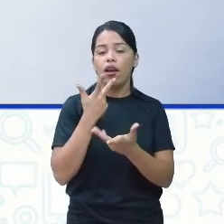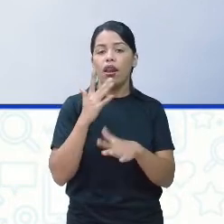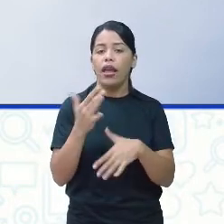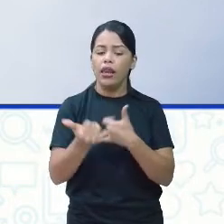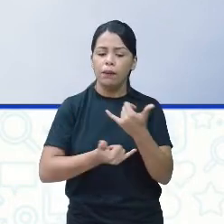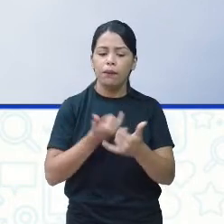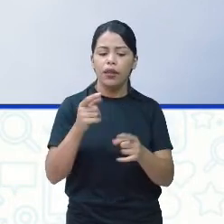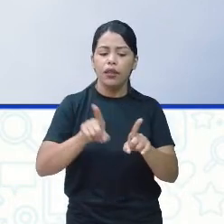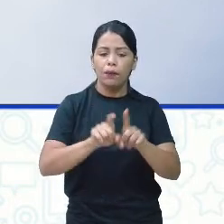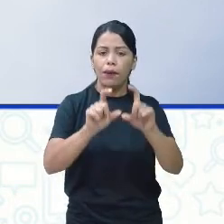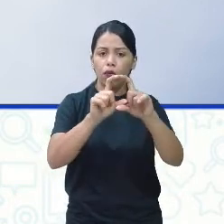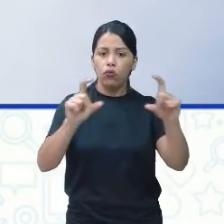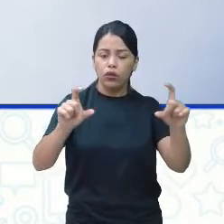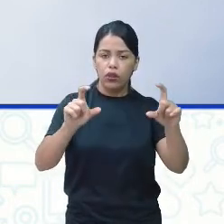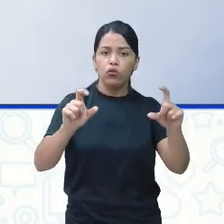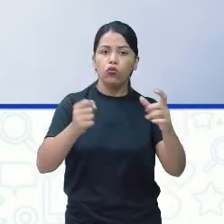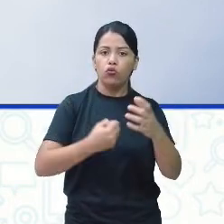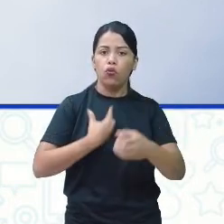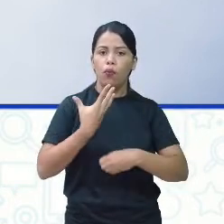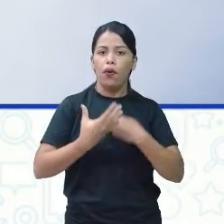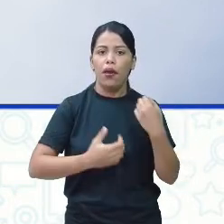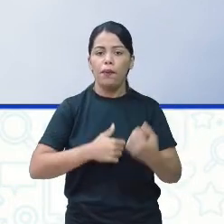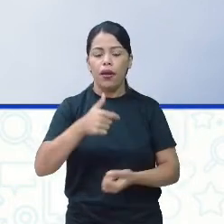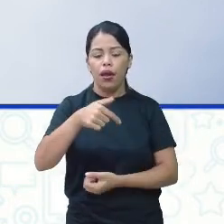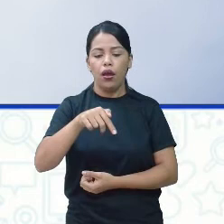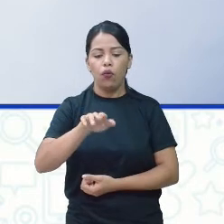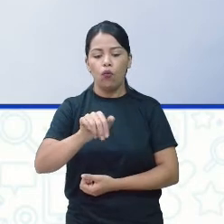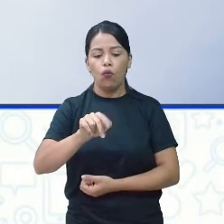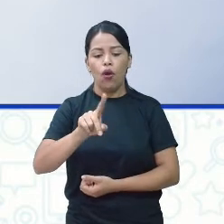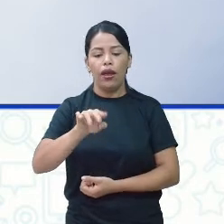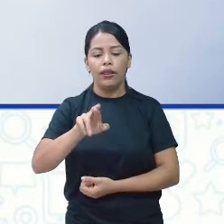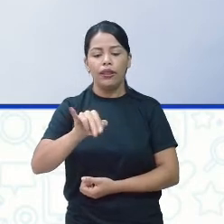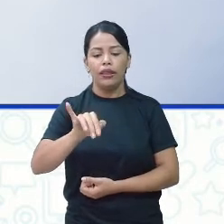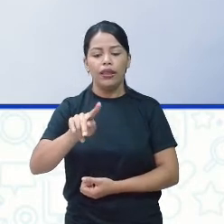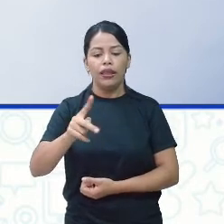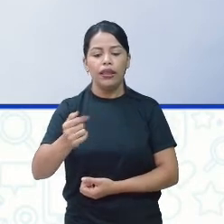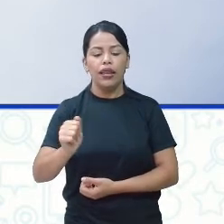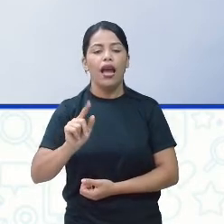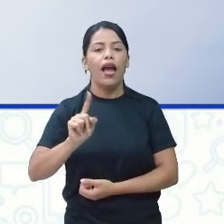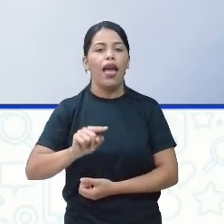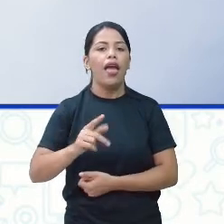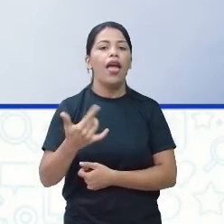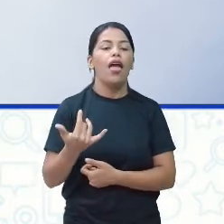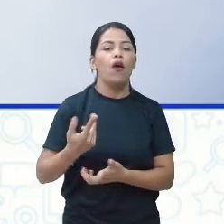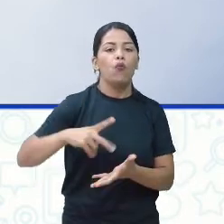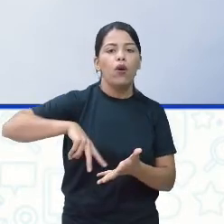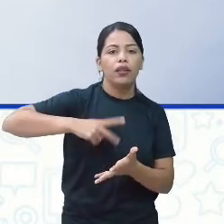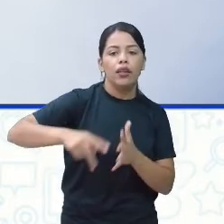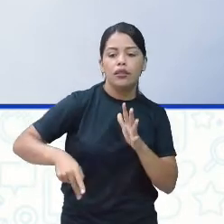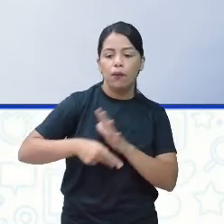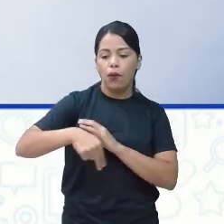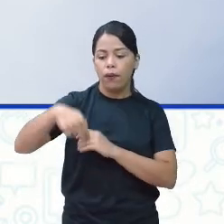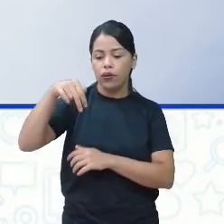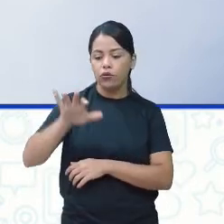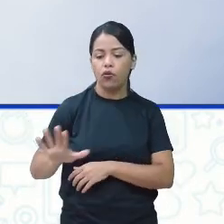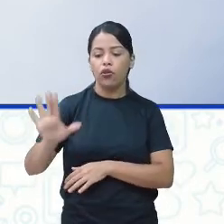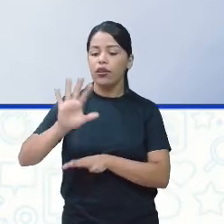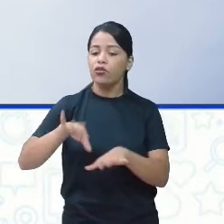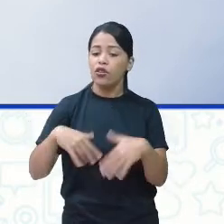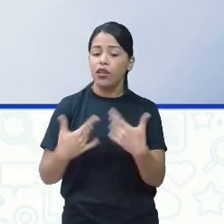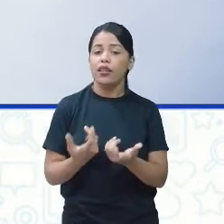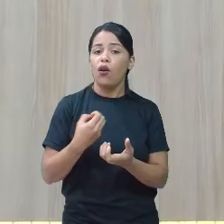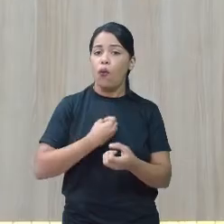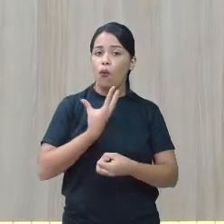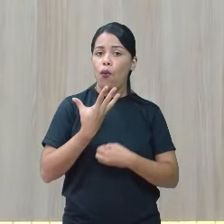do poema, né? Quadrilha é uma dança nordestina em que se troca de pares às vezes. Então, o poema é uma dança